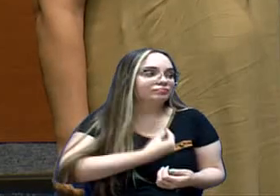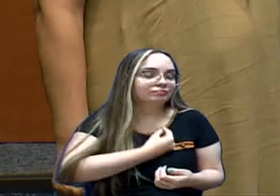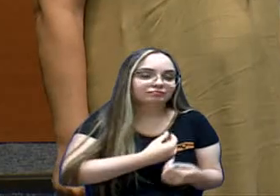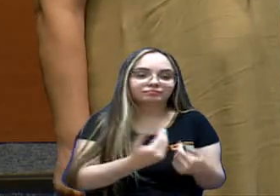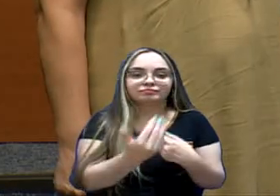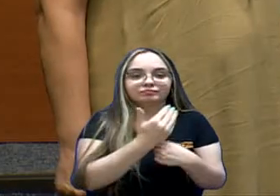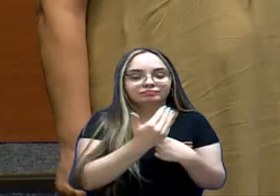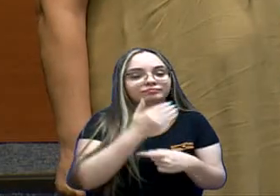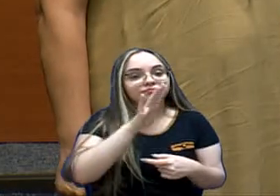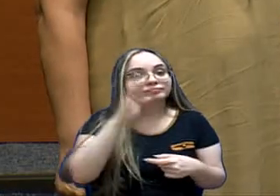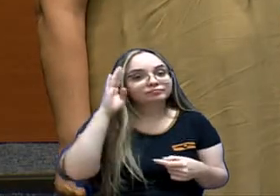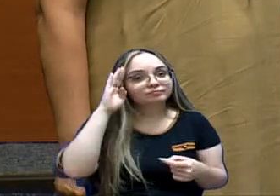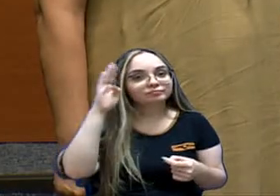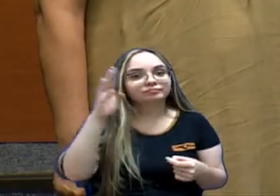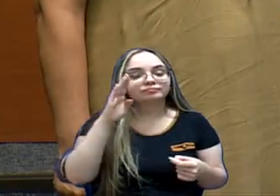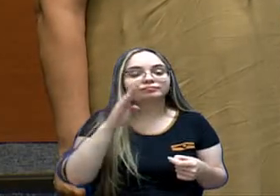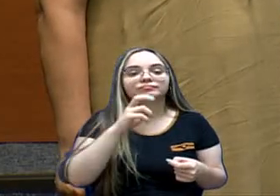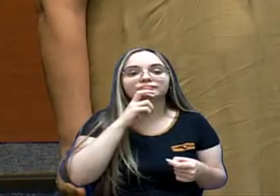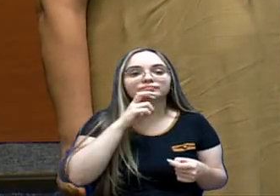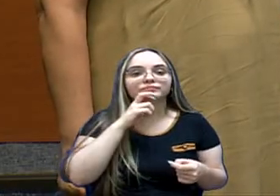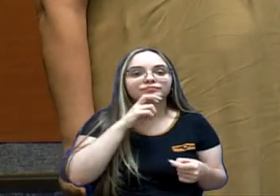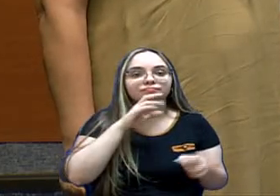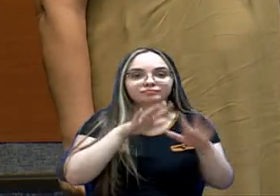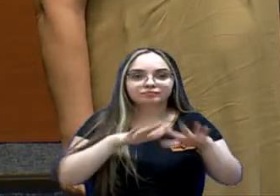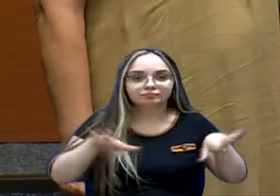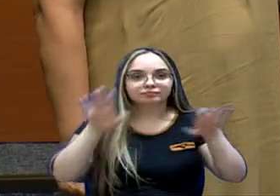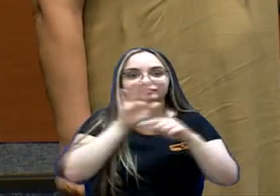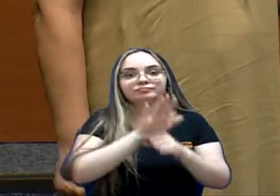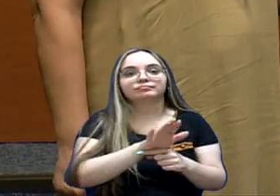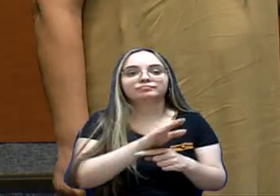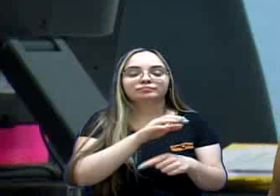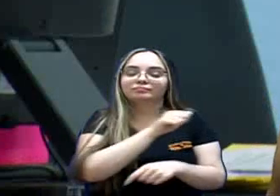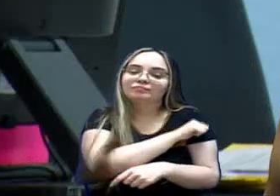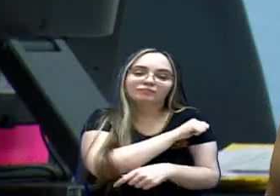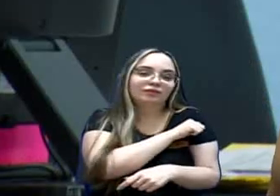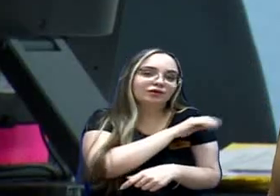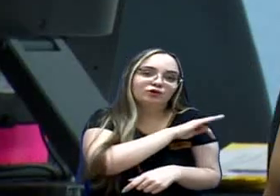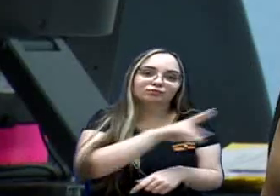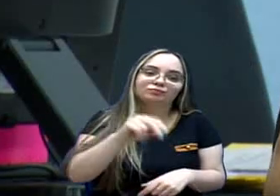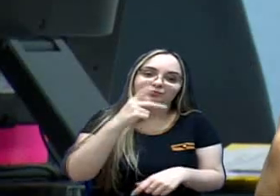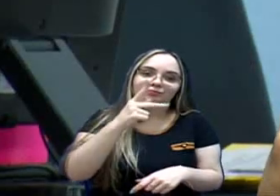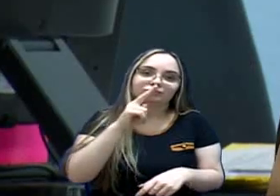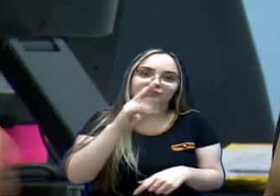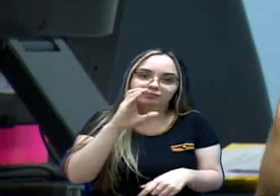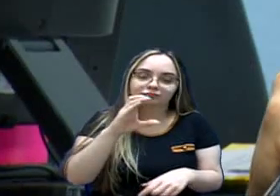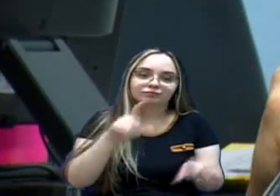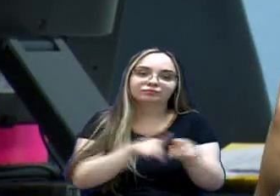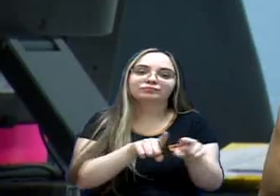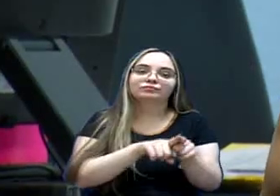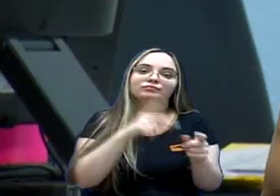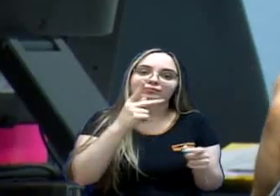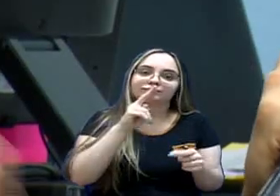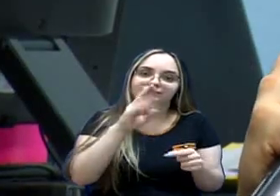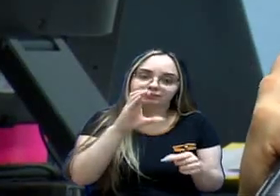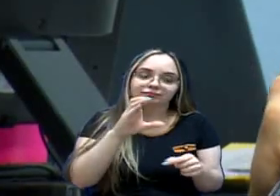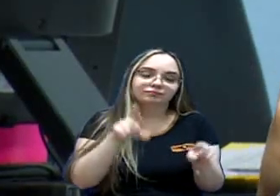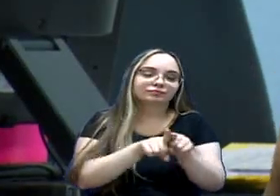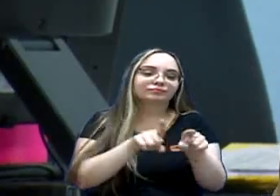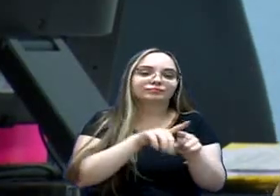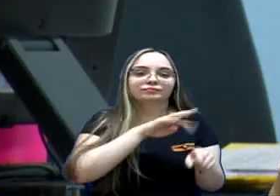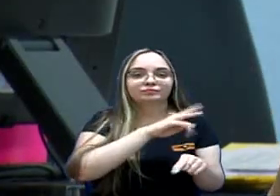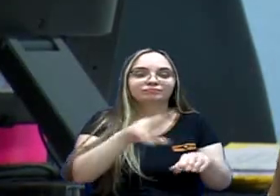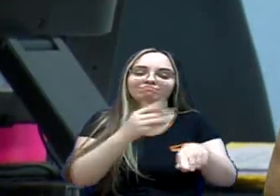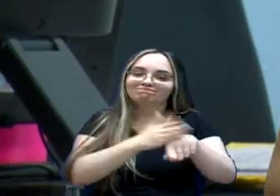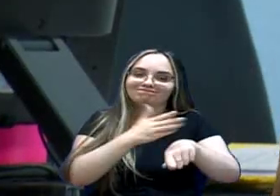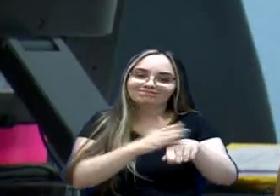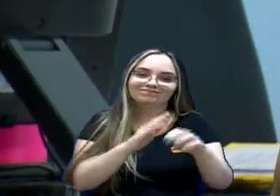mas principalmente por Sorocaba, pelos alunos da faculdade da PUC, pela PUC, pelos residentes. O senhor